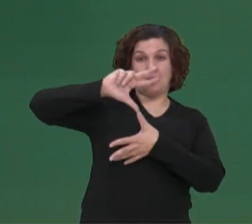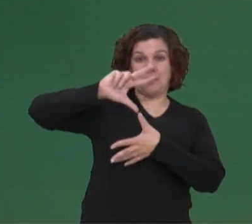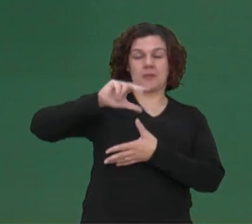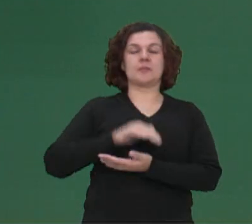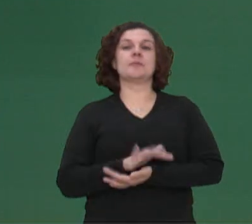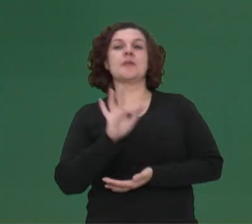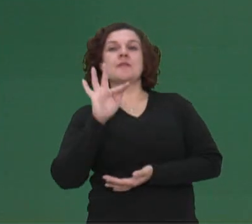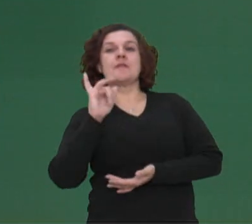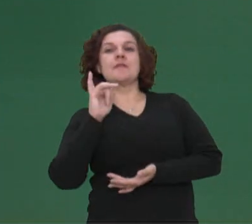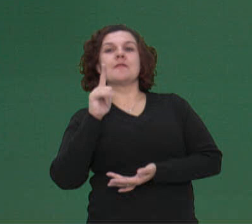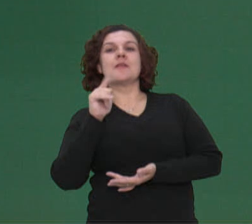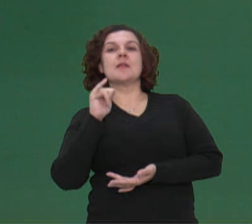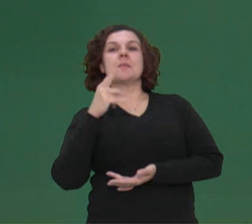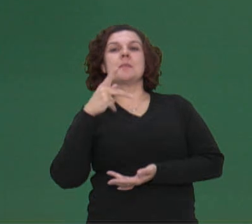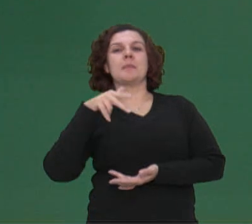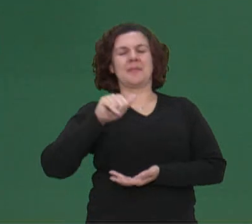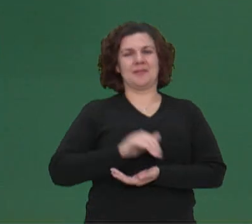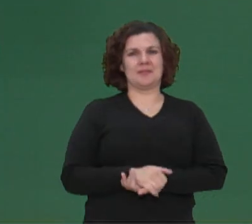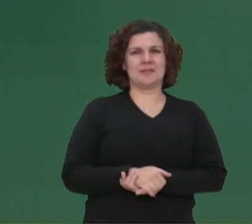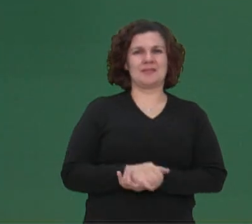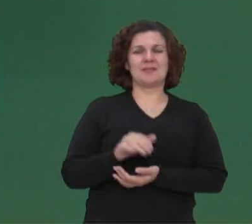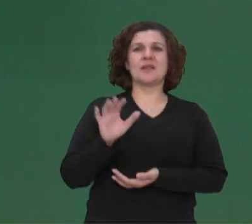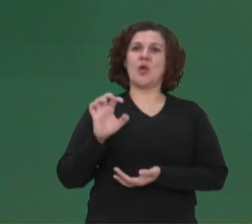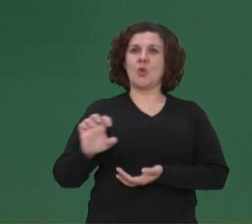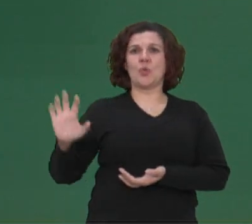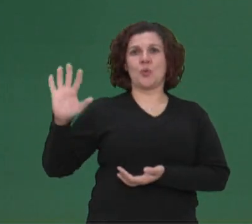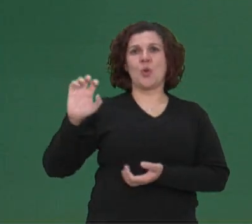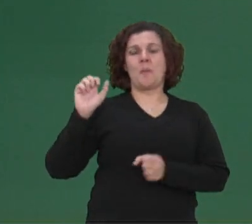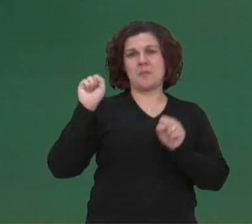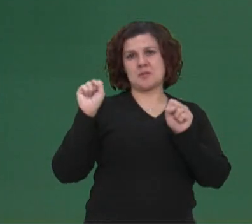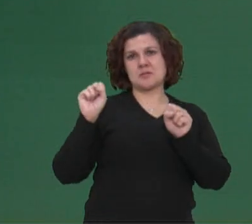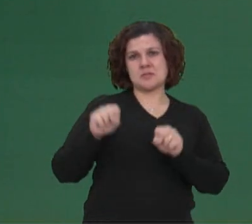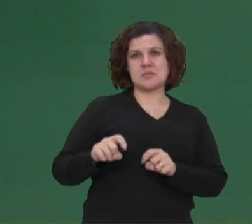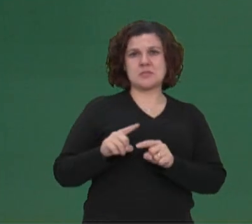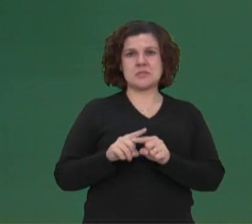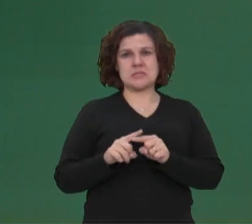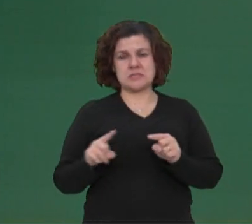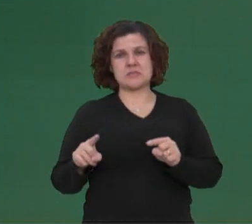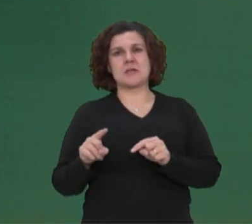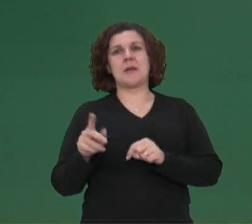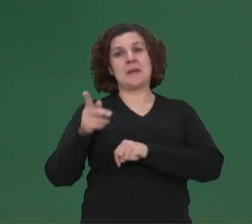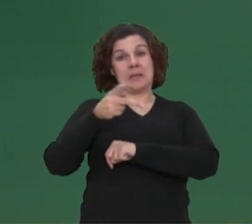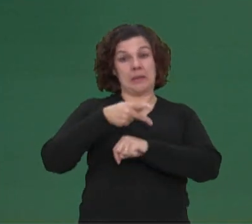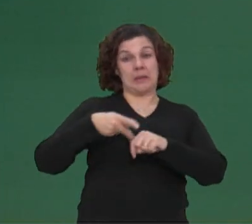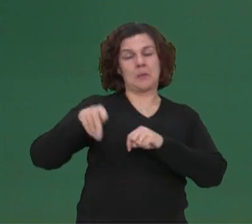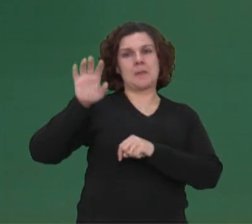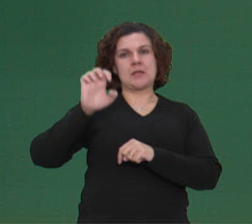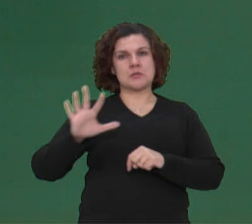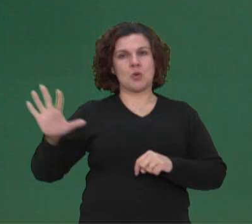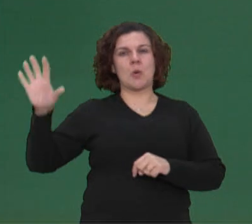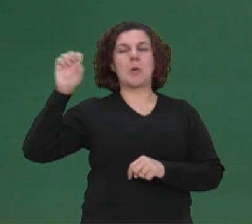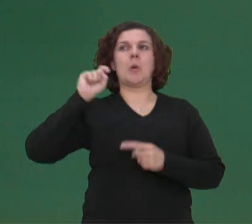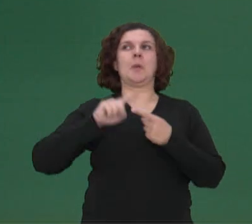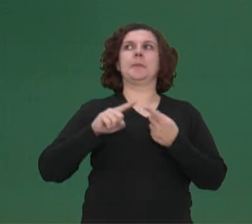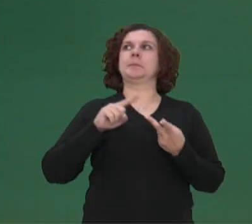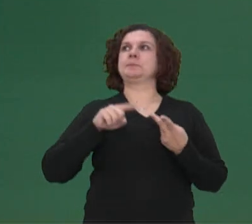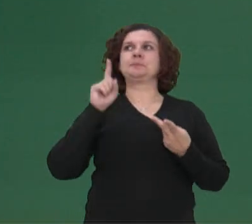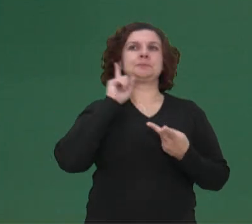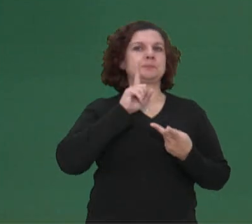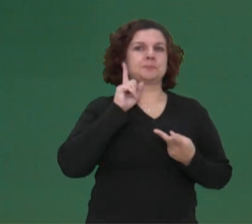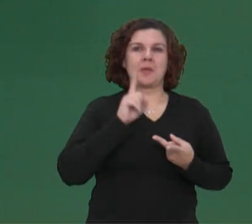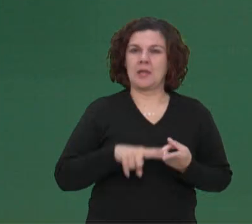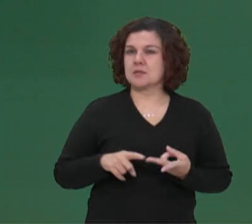também exporta. Filipinas, não. Europa, sim. Os países centrais, de certo modo, Estados Unidos,